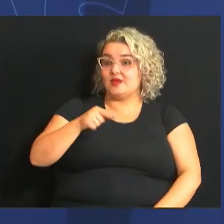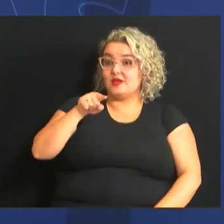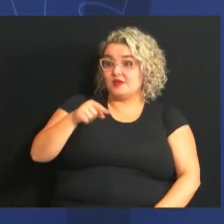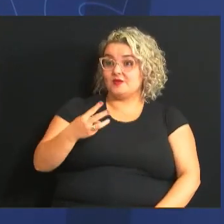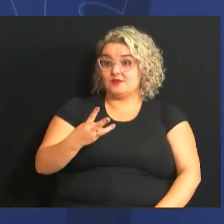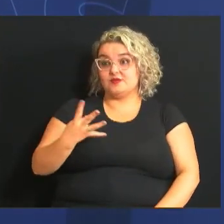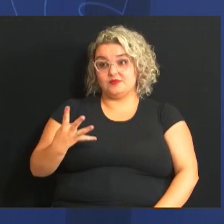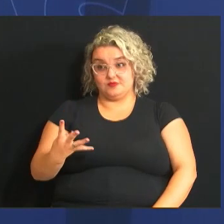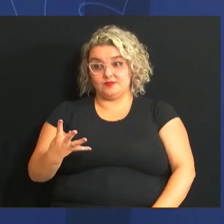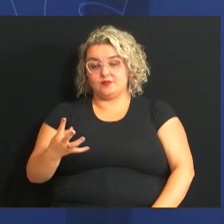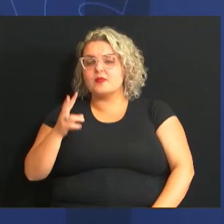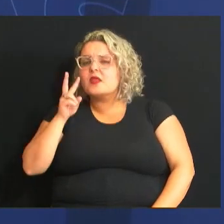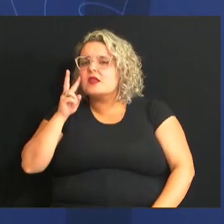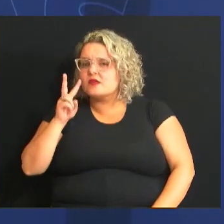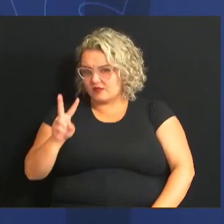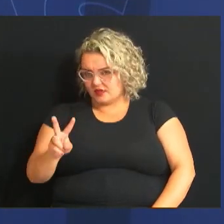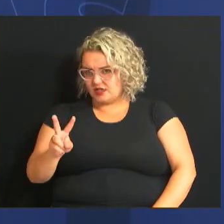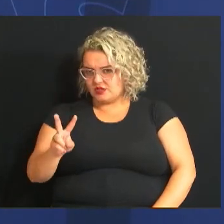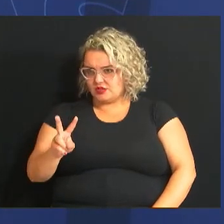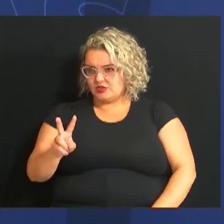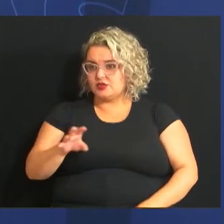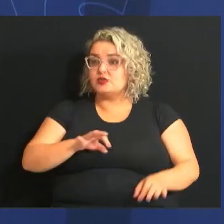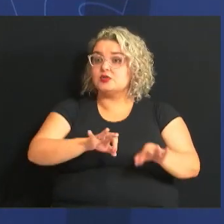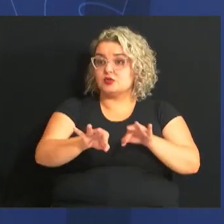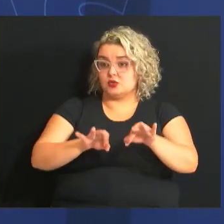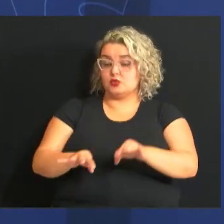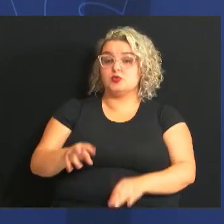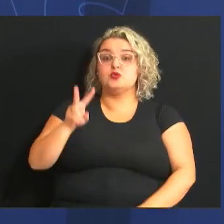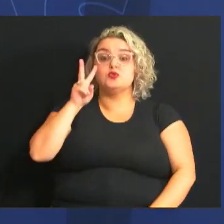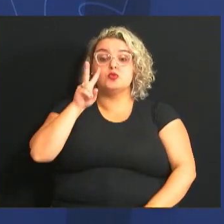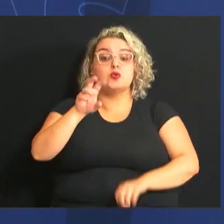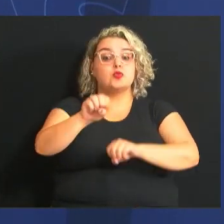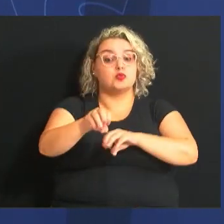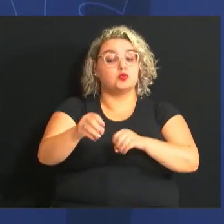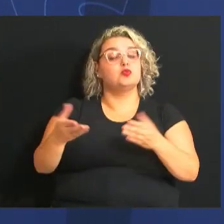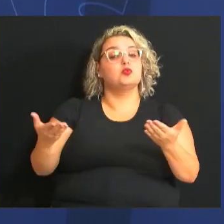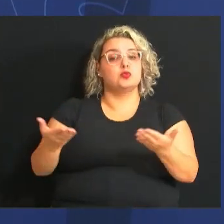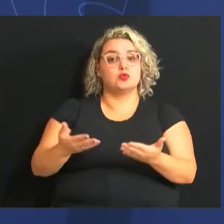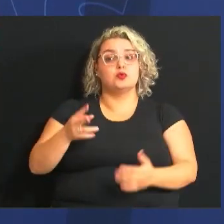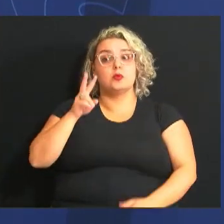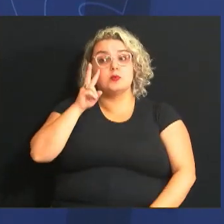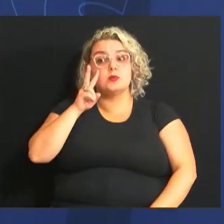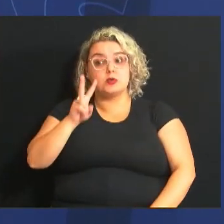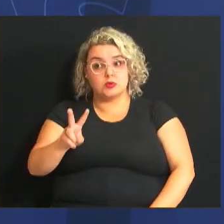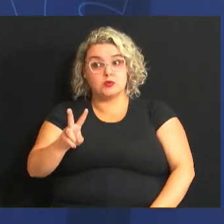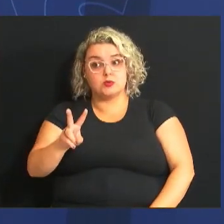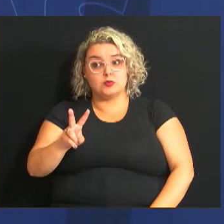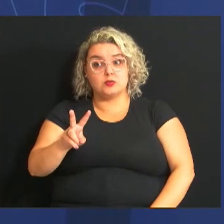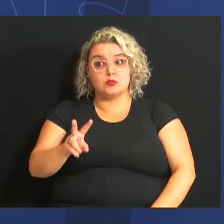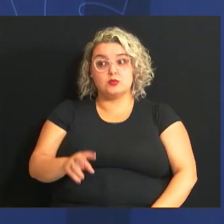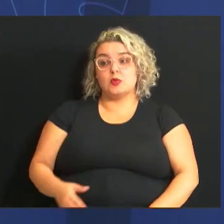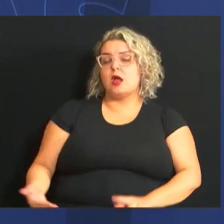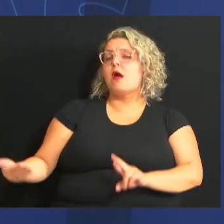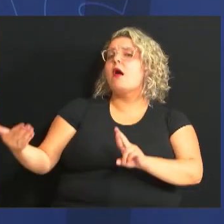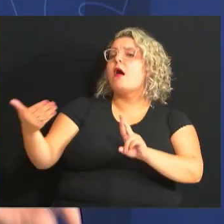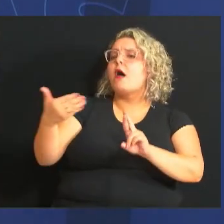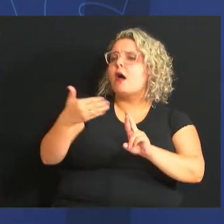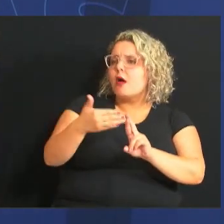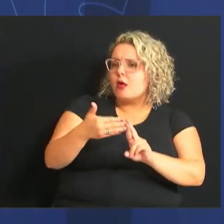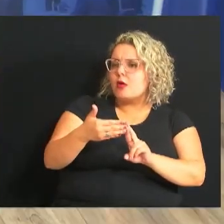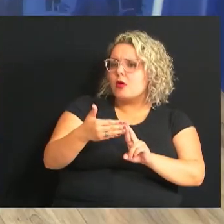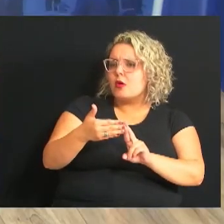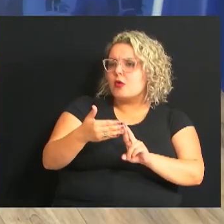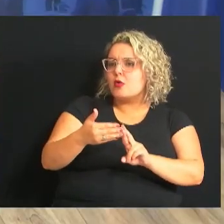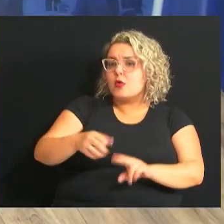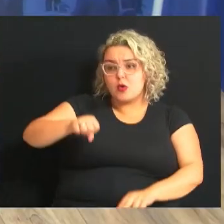12h34. E olha só, no quadro De Olho na Educação de hoje, nós vamos abordar a representatividade do vestibular